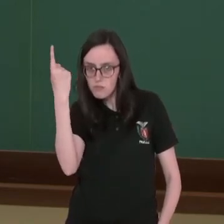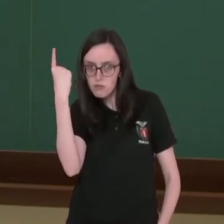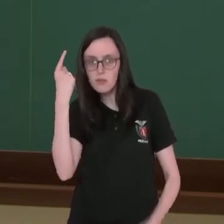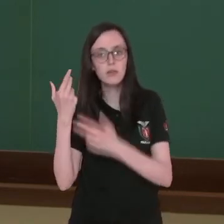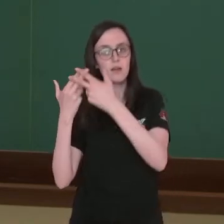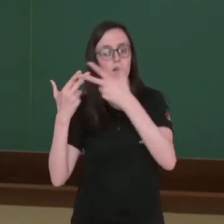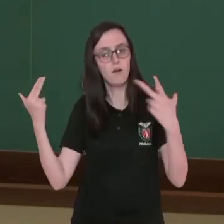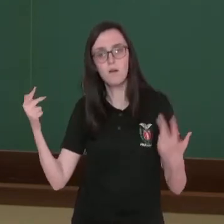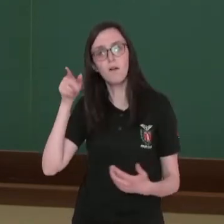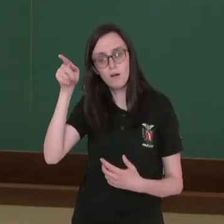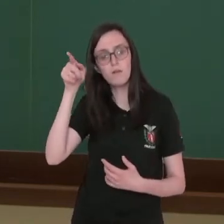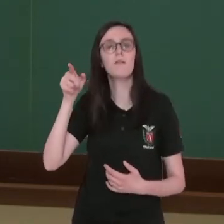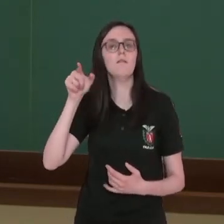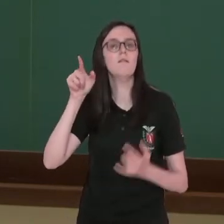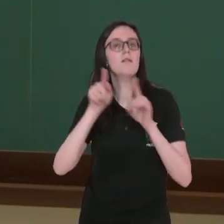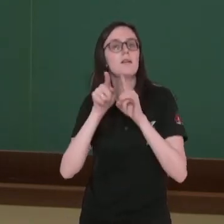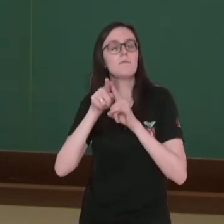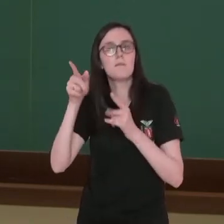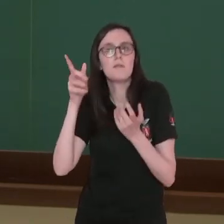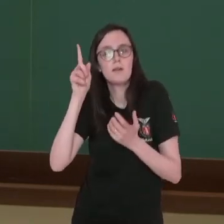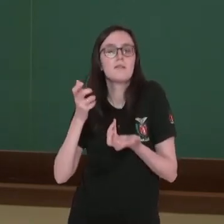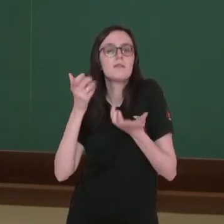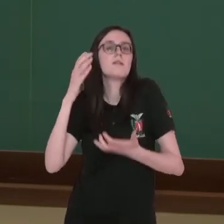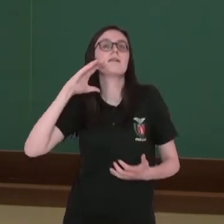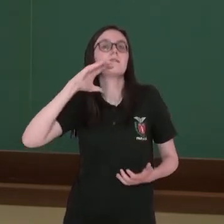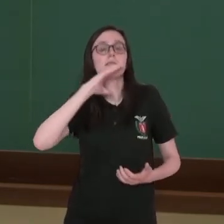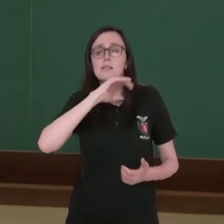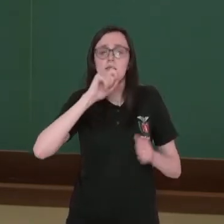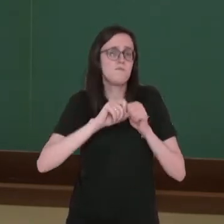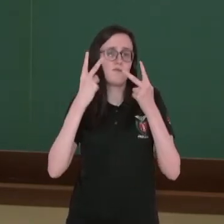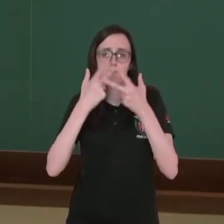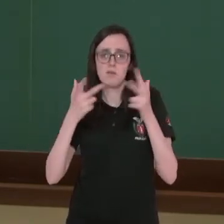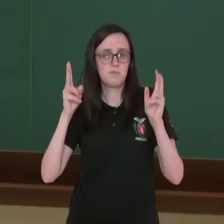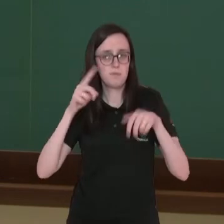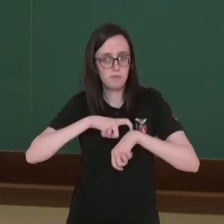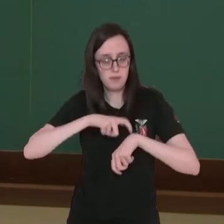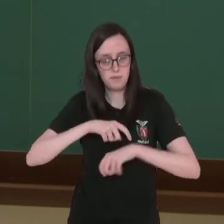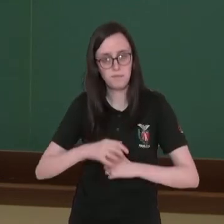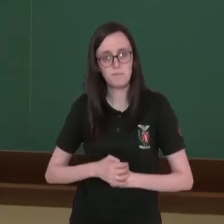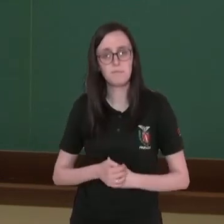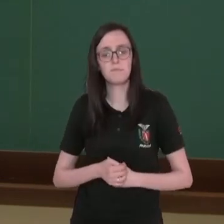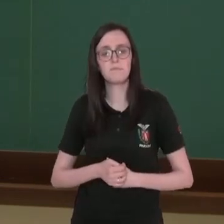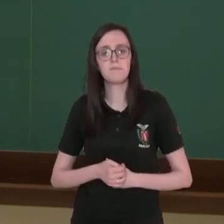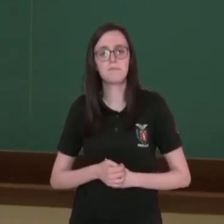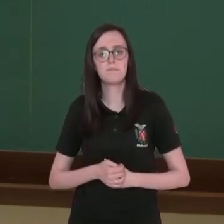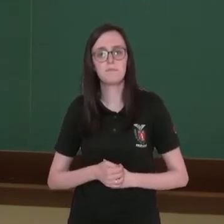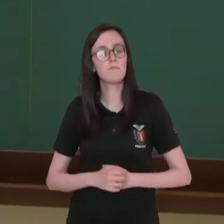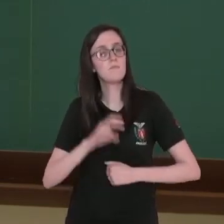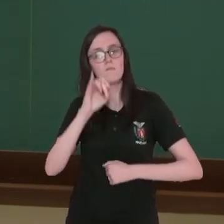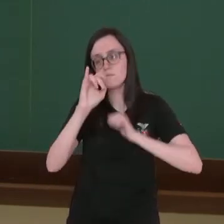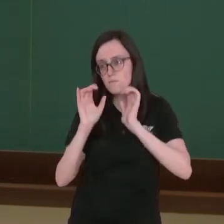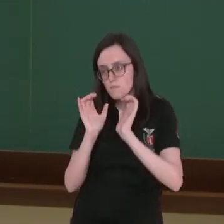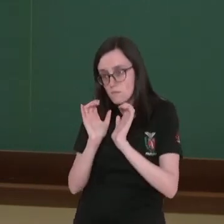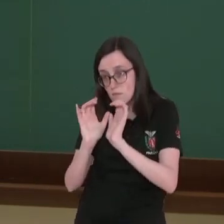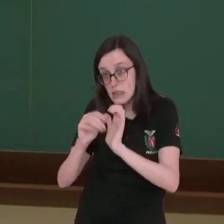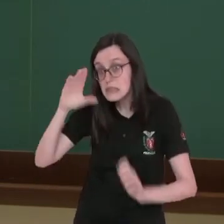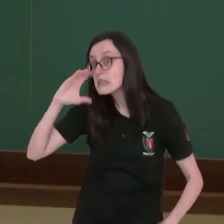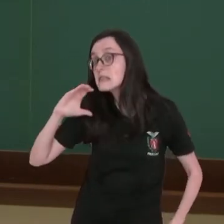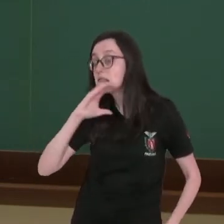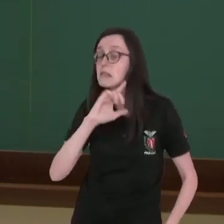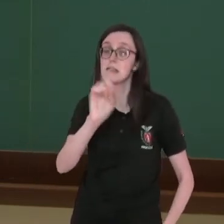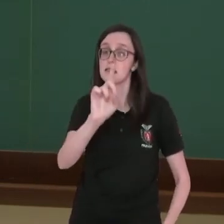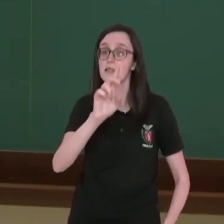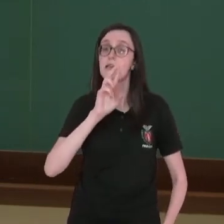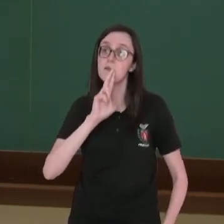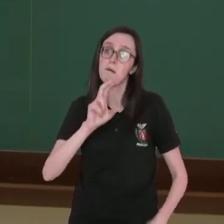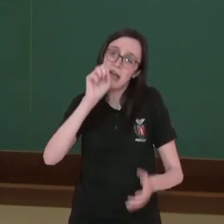nome, e ele usa para esquentar, então ele faz 2 coisas. Aí, pessoal, então, se ele não empurrar, ele esquenta mais? Cuidado! A